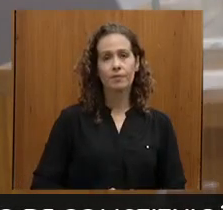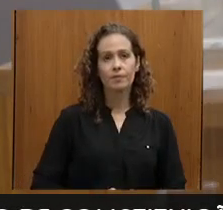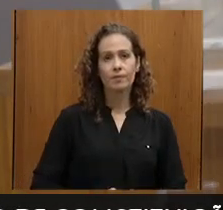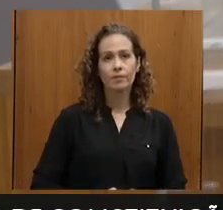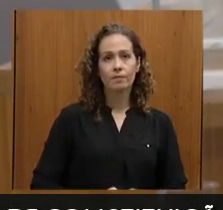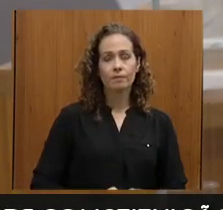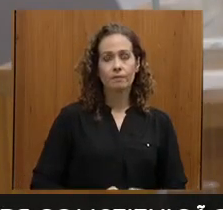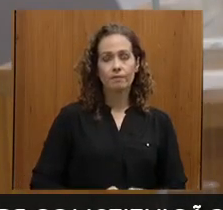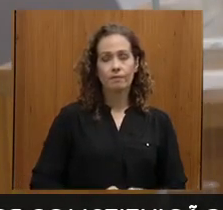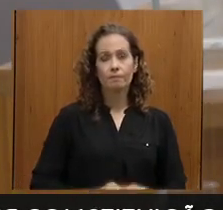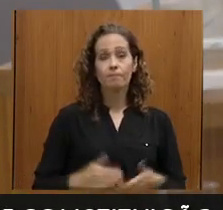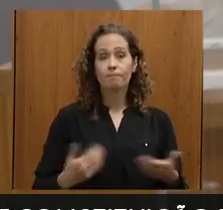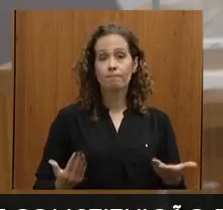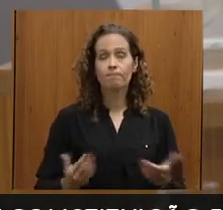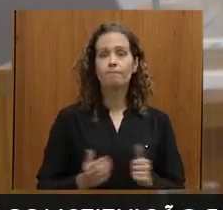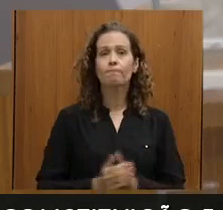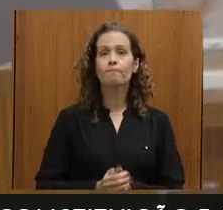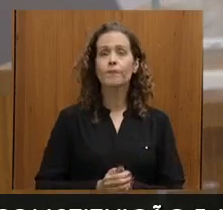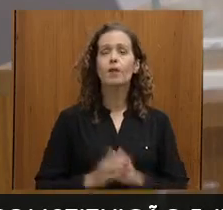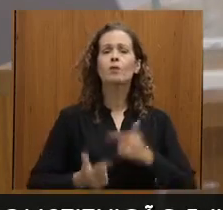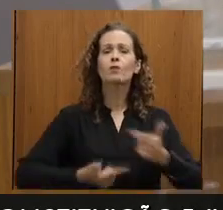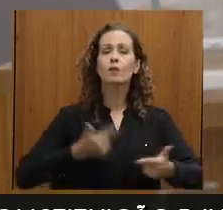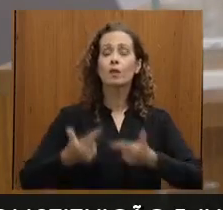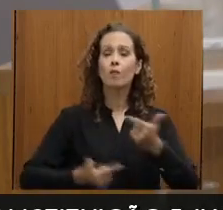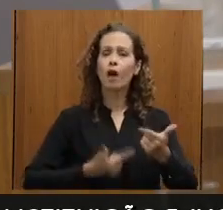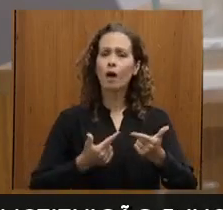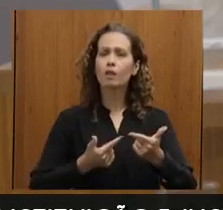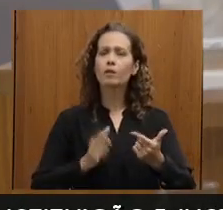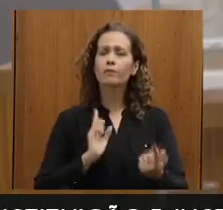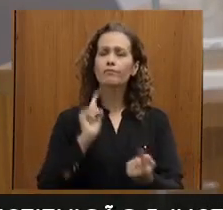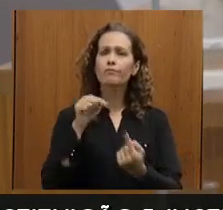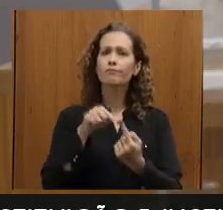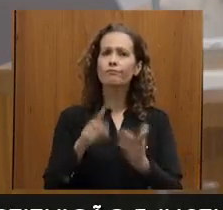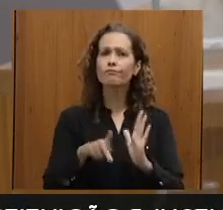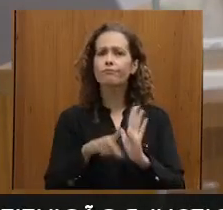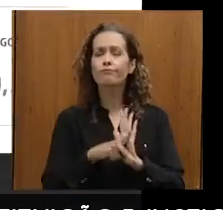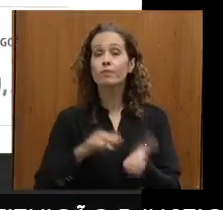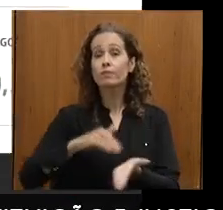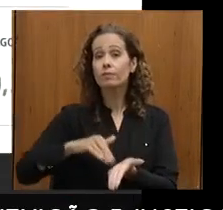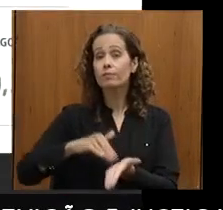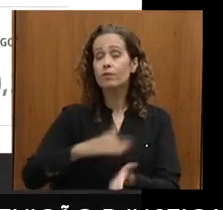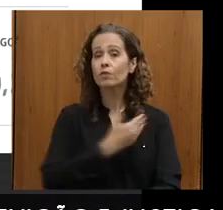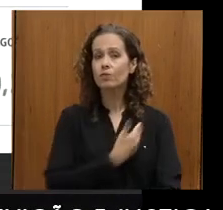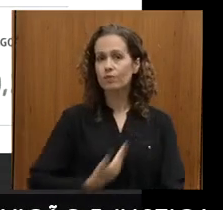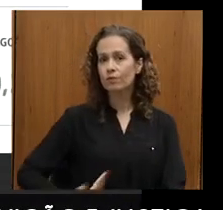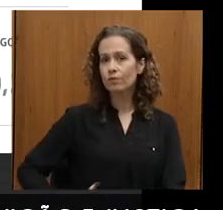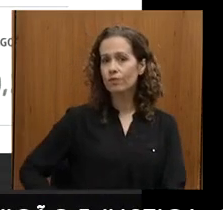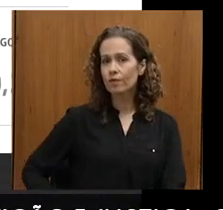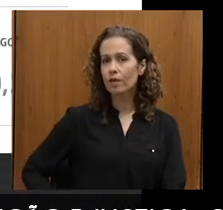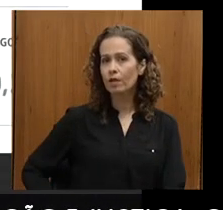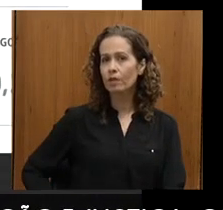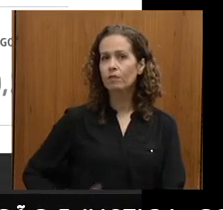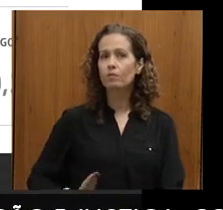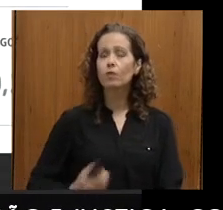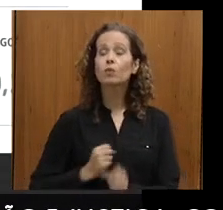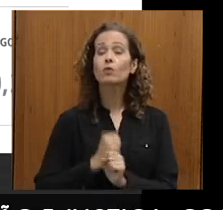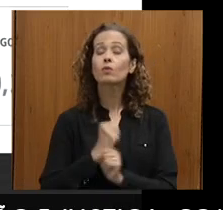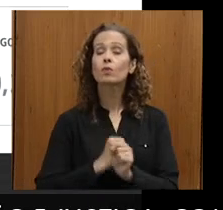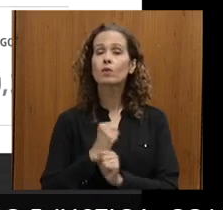Entrando um pouquinho no trabalho mais específico da Secretaria de Governo, no ano de